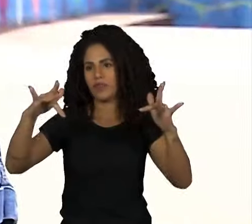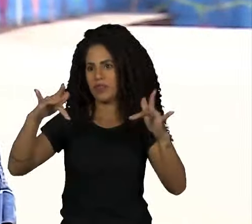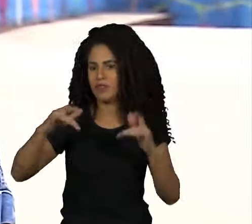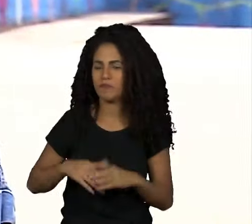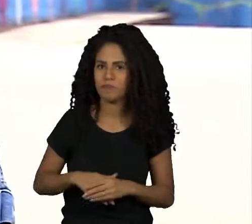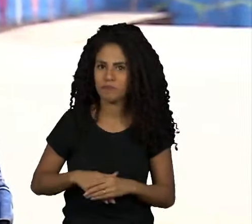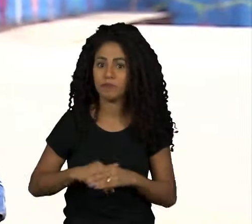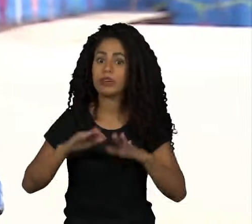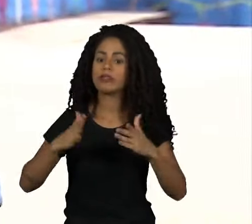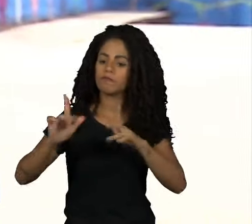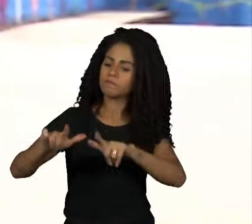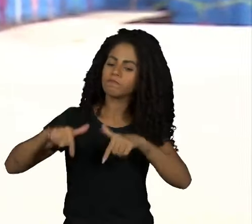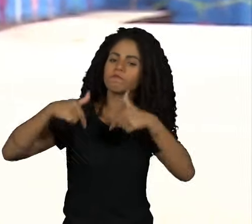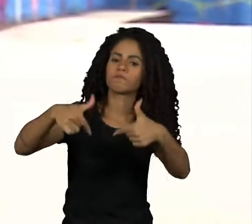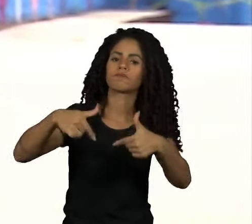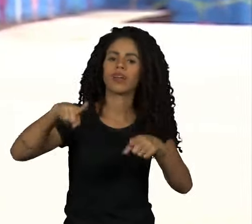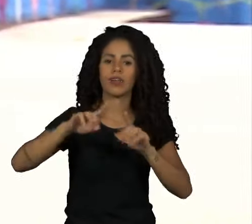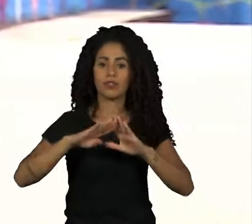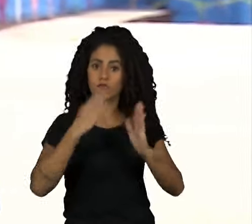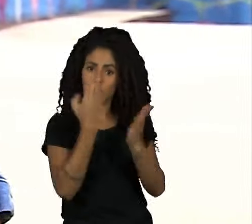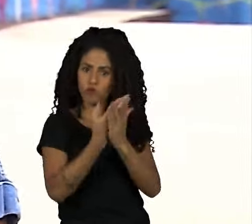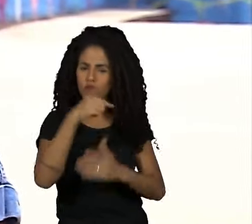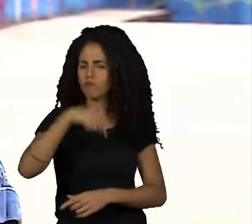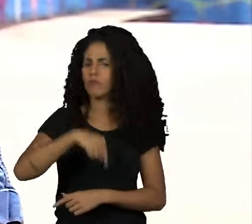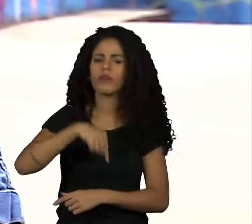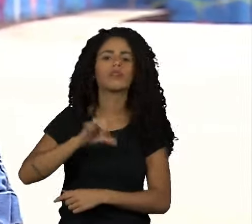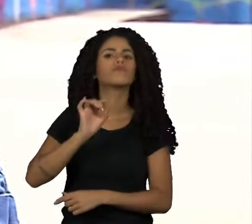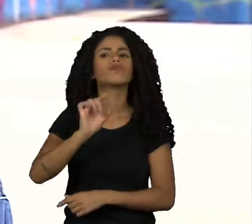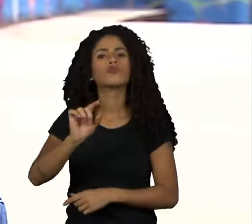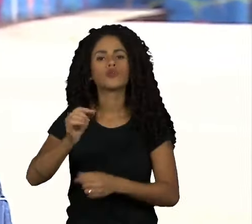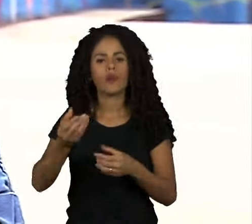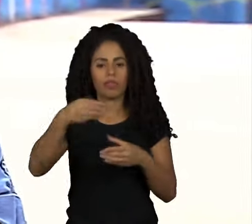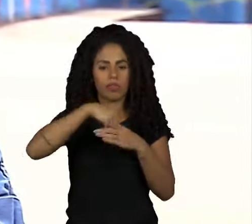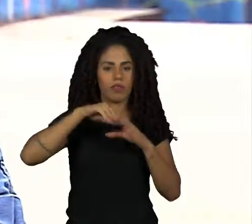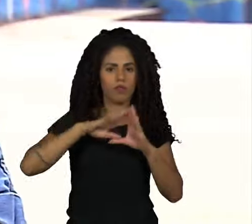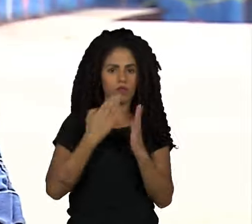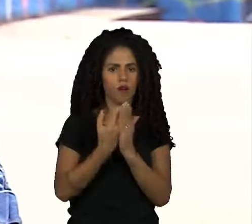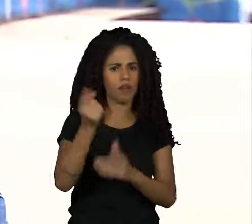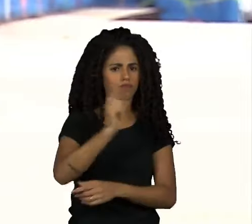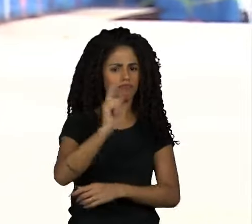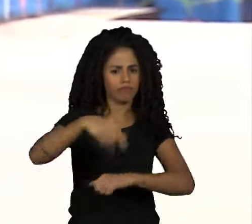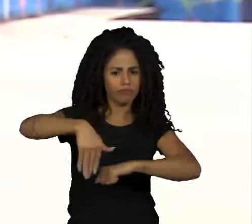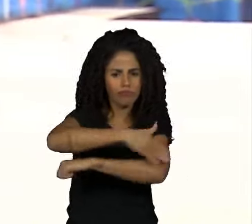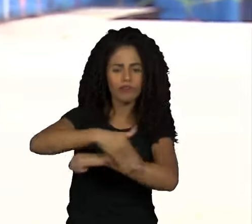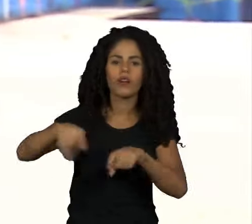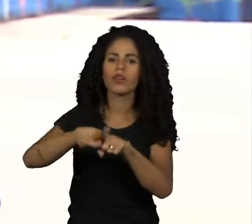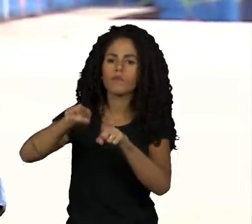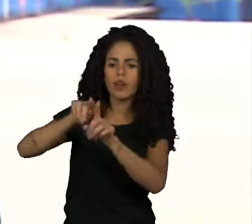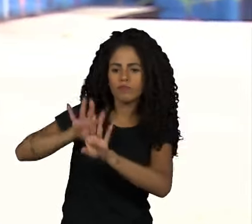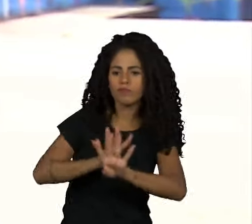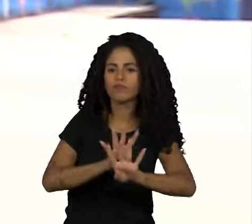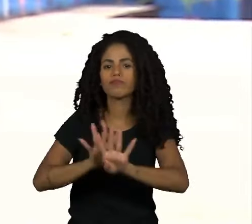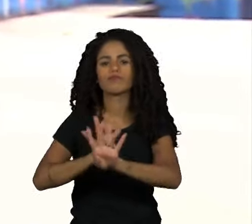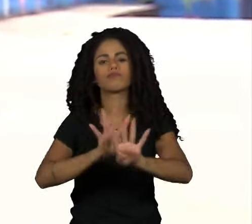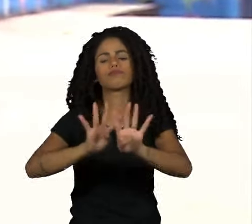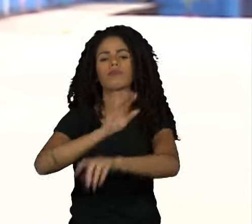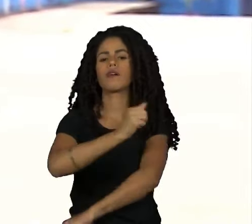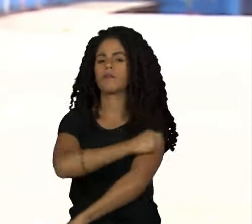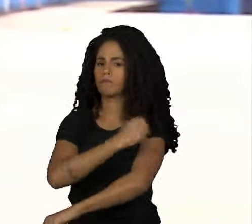ações de combate à dengue aqui na MF Paulo Duarte não saem da escola apenas com as caminhadas dos alunos, que também são